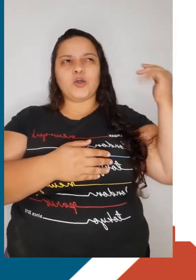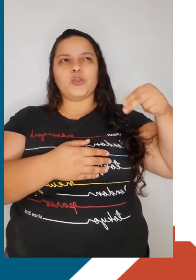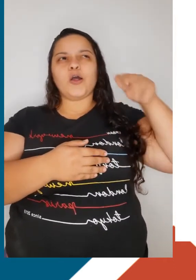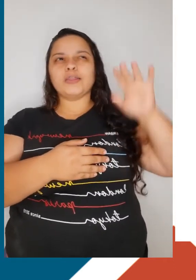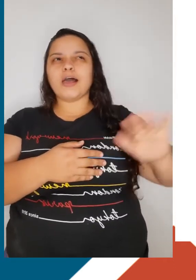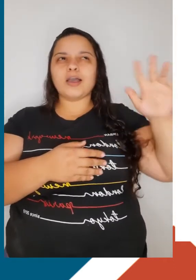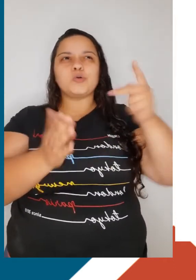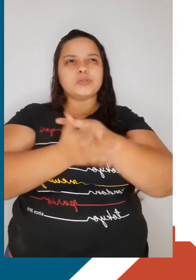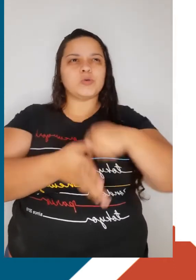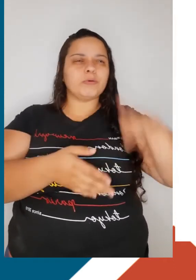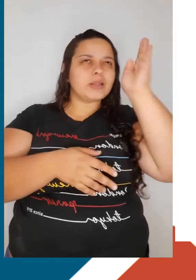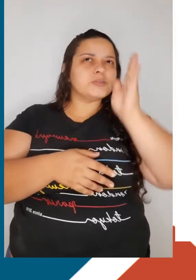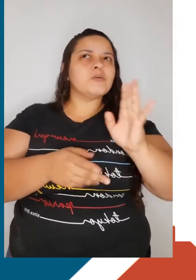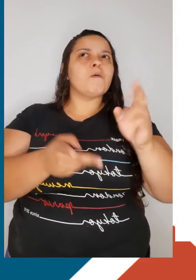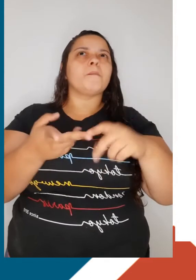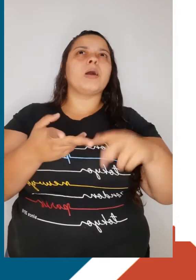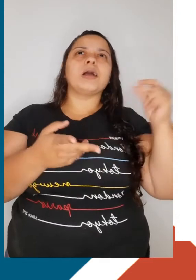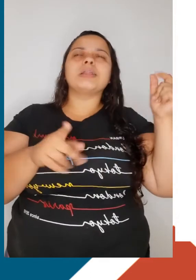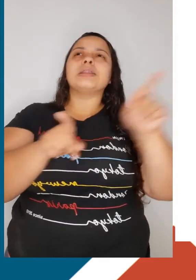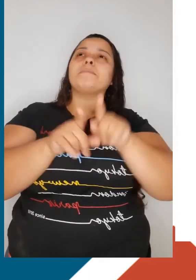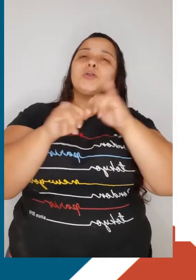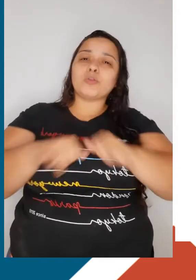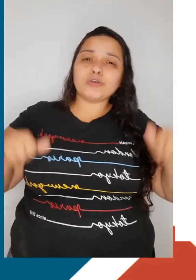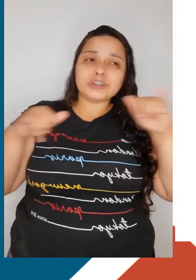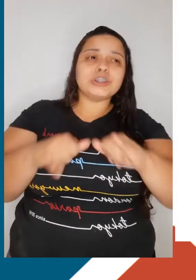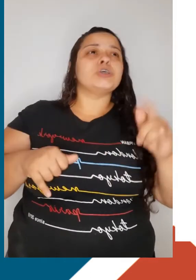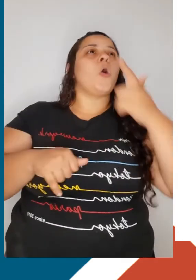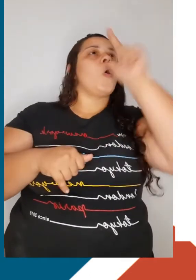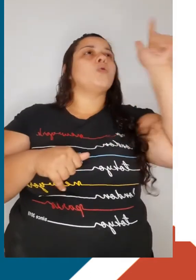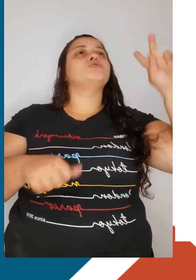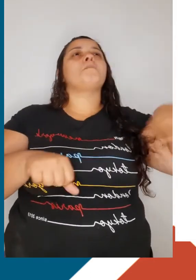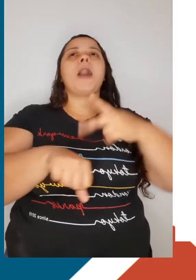pelas elites do Nordeste, além das notícias que chegavam cada vez mais